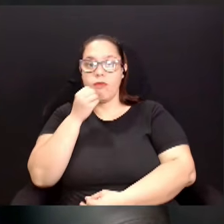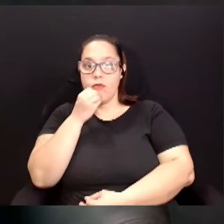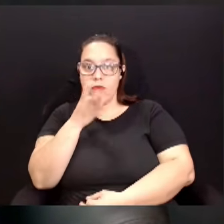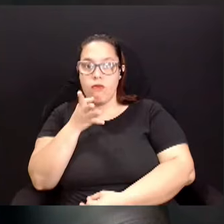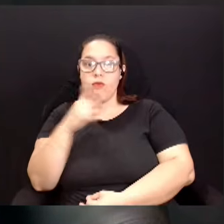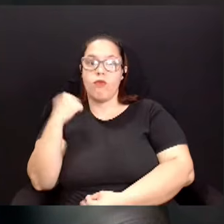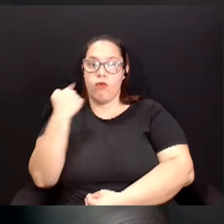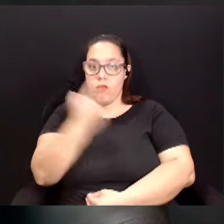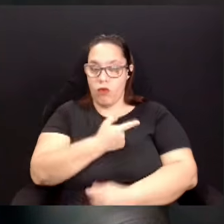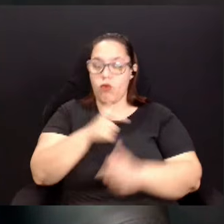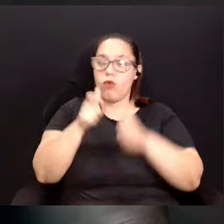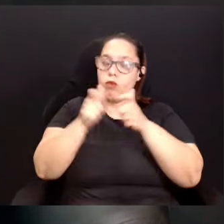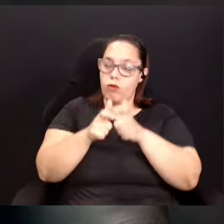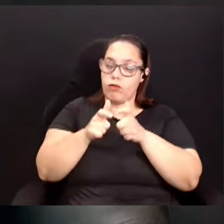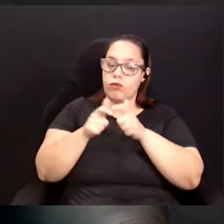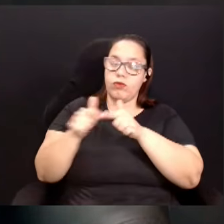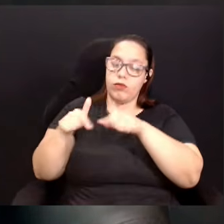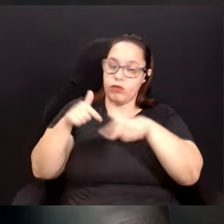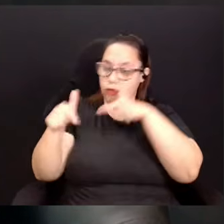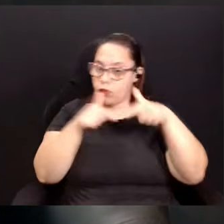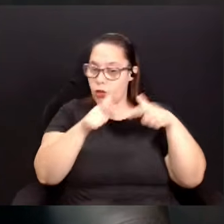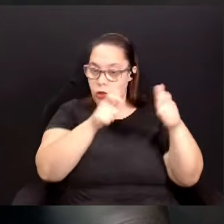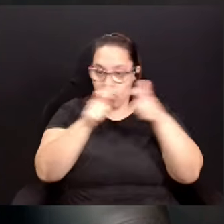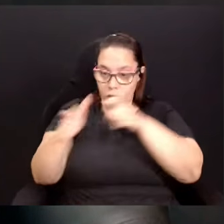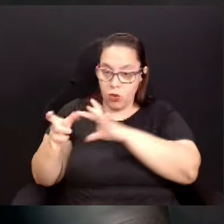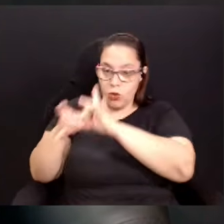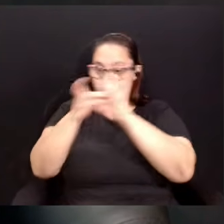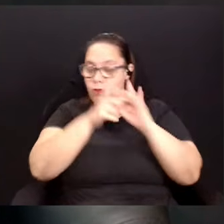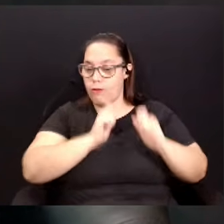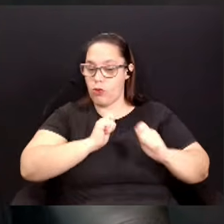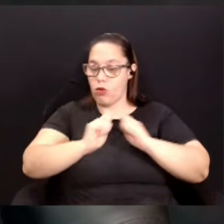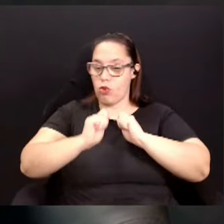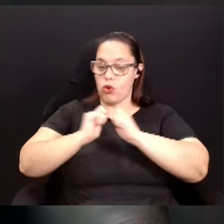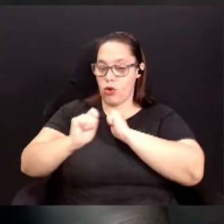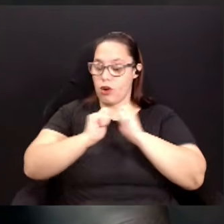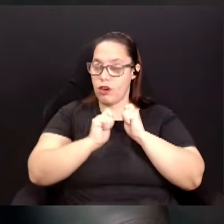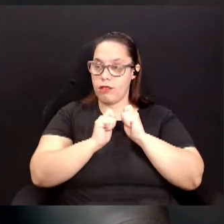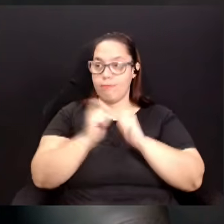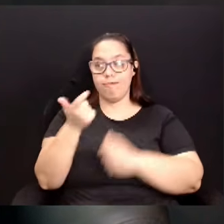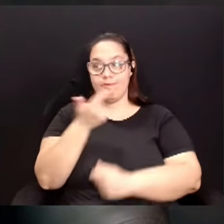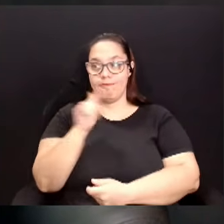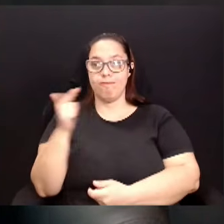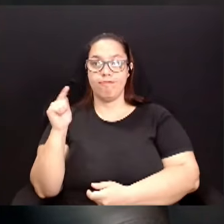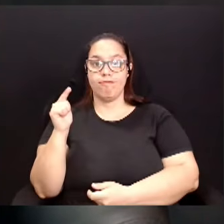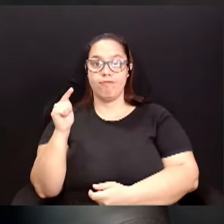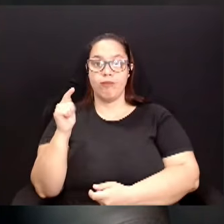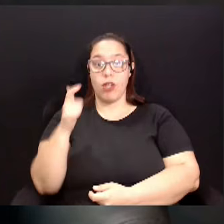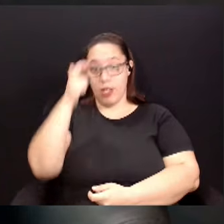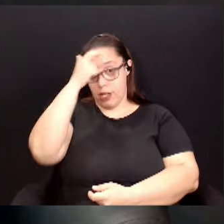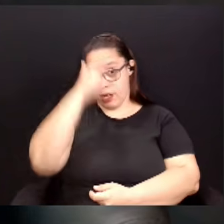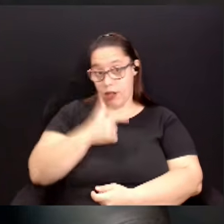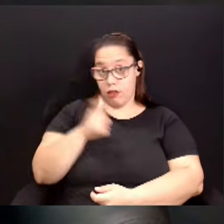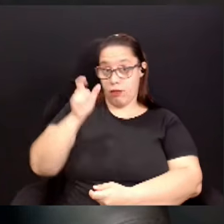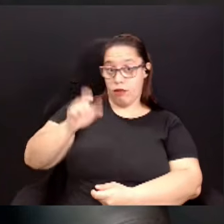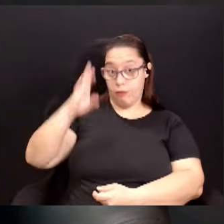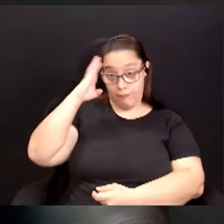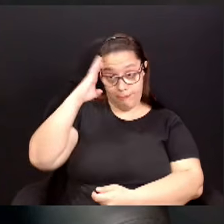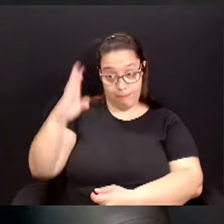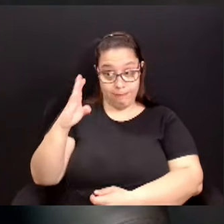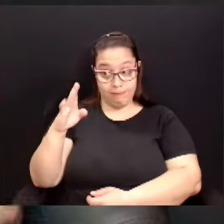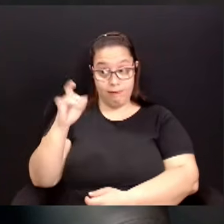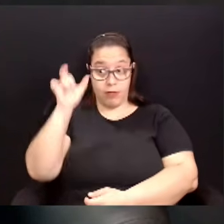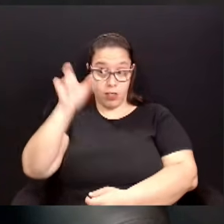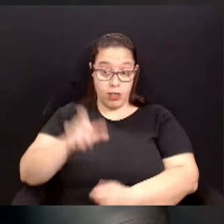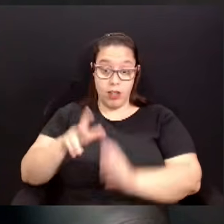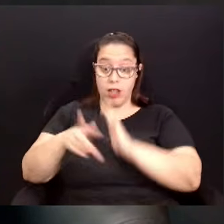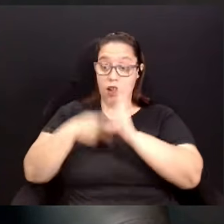de trabalho, acho que em todos os ambientes a gente se policiar pra gente não ser essa pessoa, né, principalmente a gente não ser esse sequestrador de fala, e